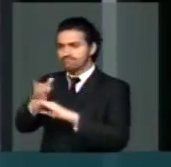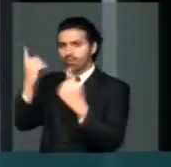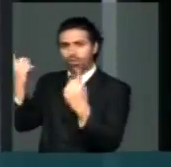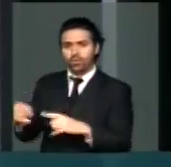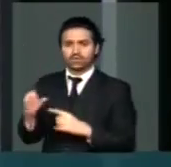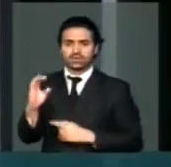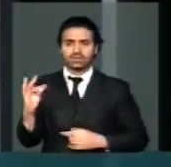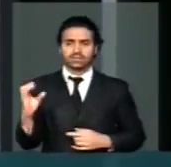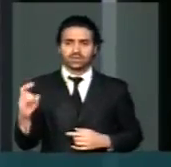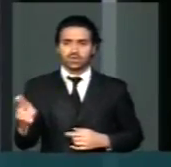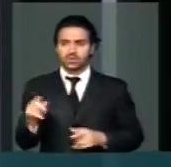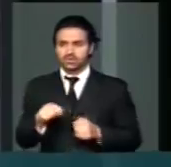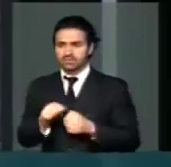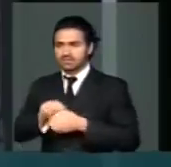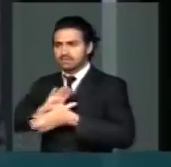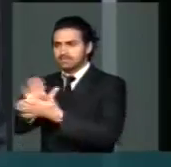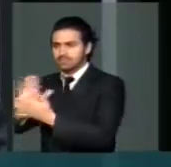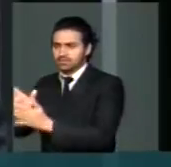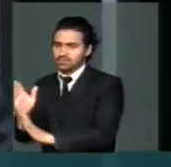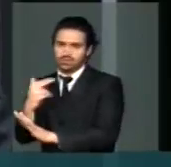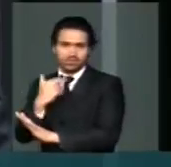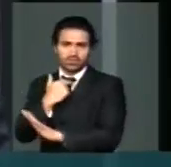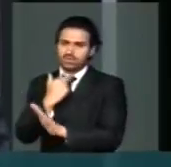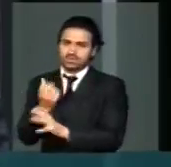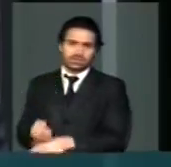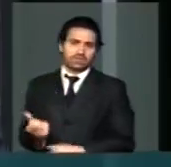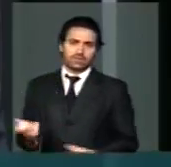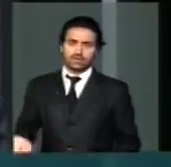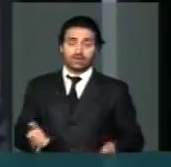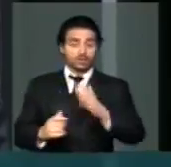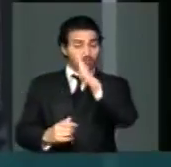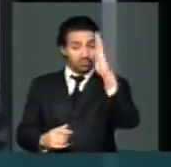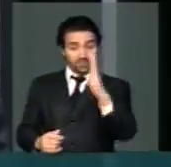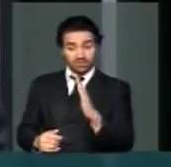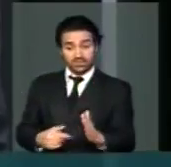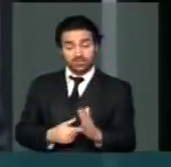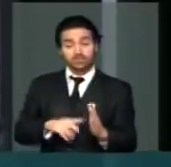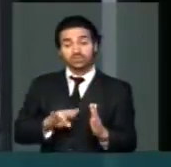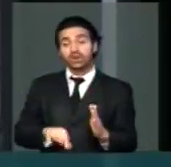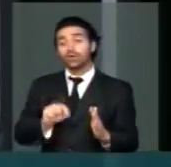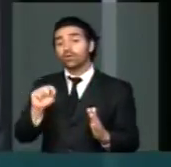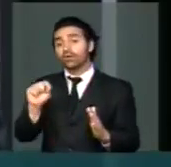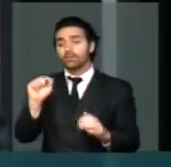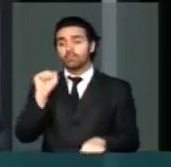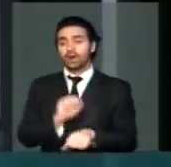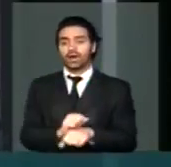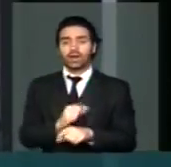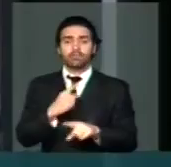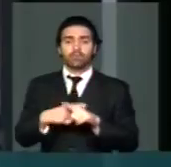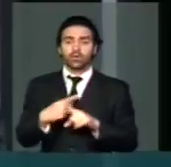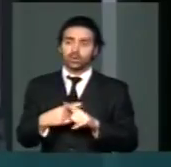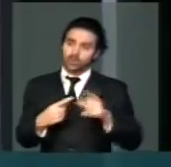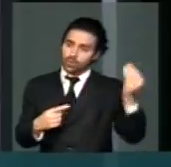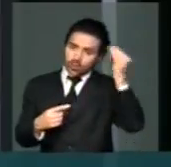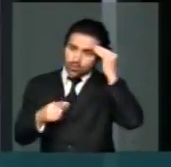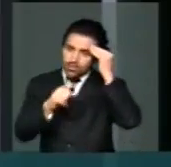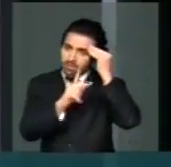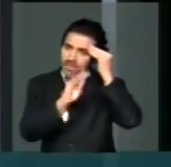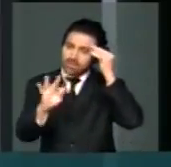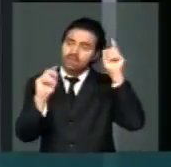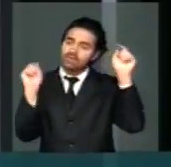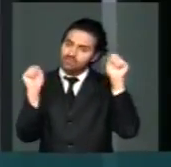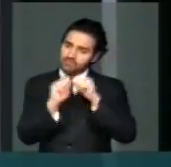tipo de achaque. Não vamos permitir que o Brasil vai parar por conta do que o PT fez